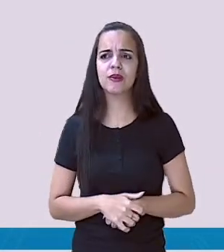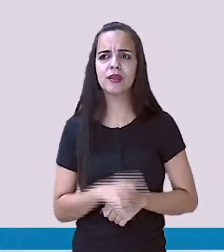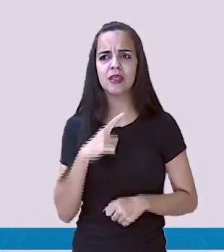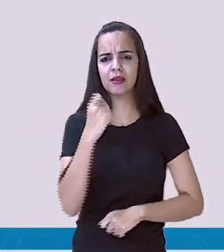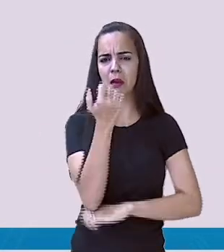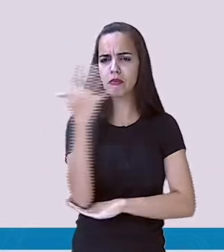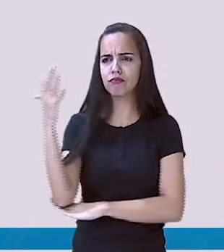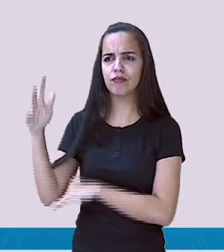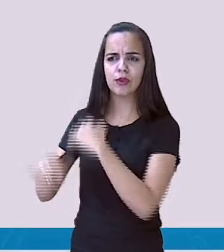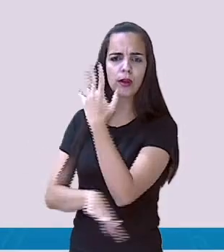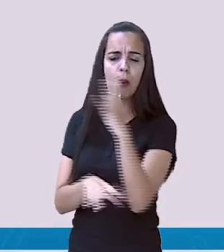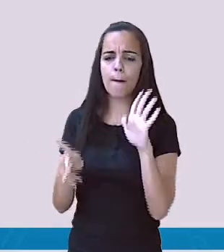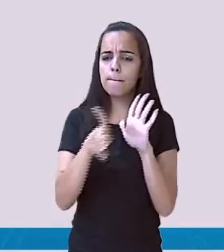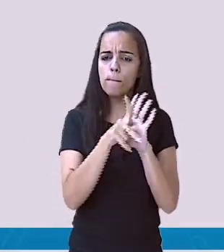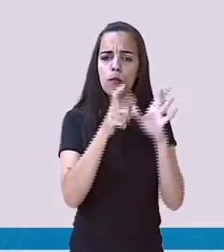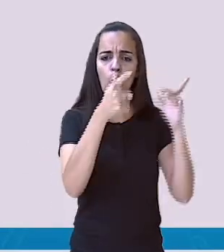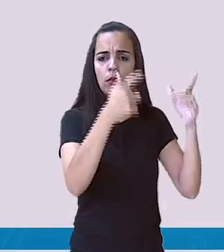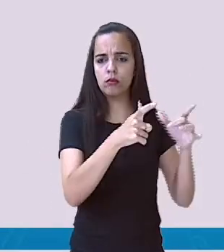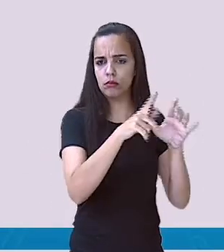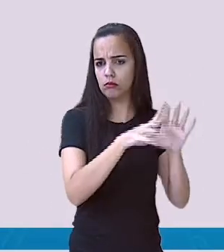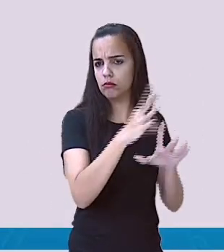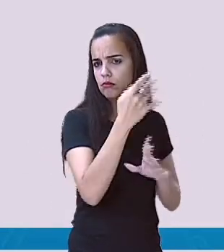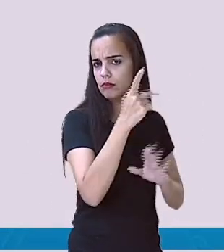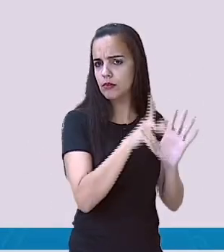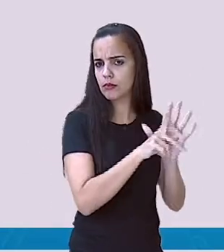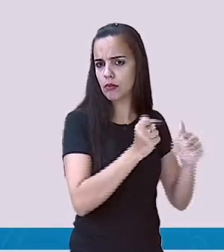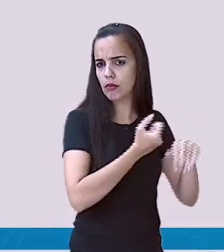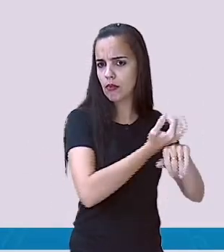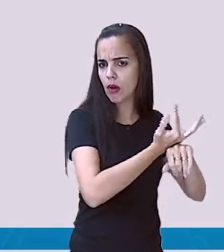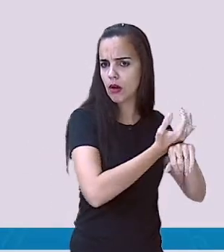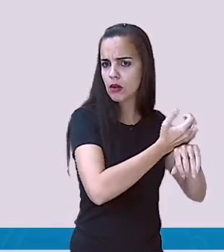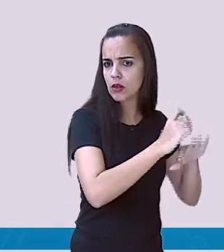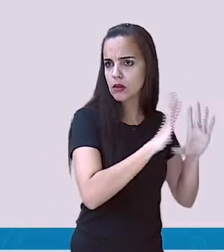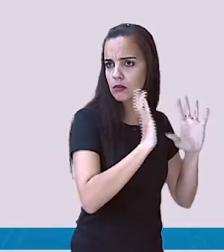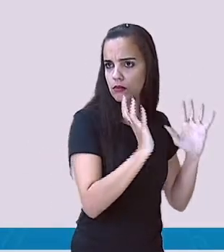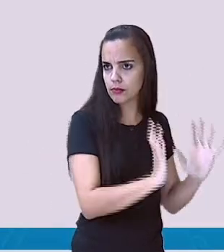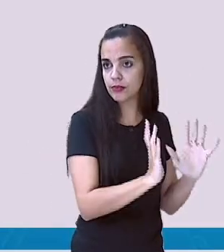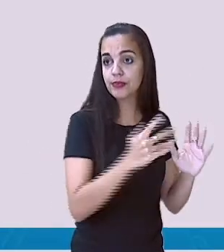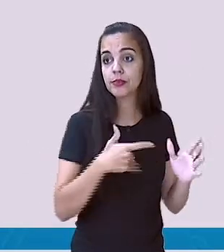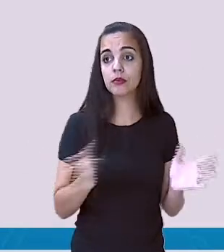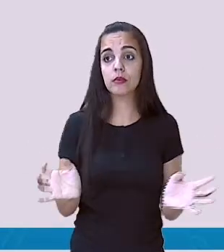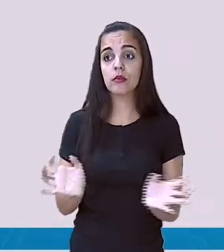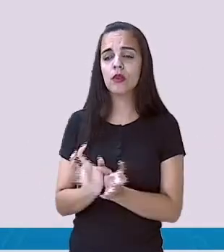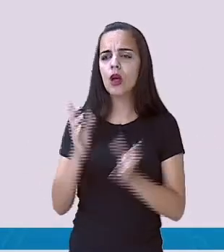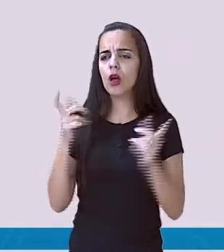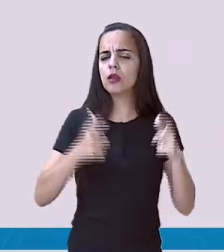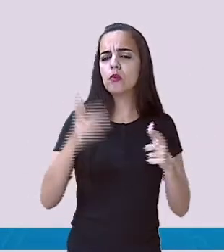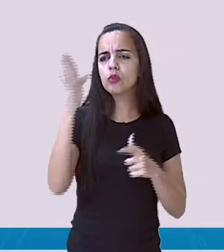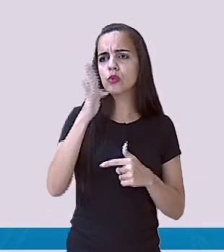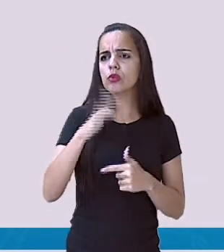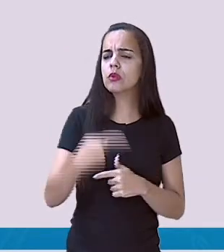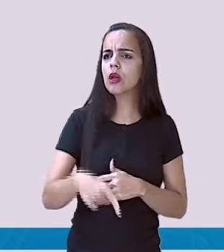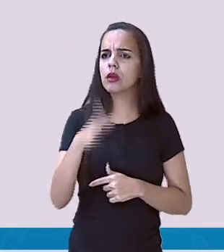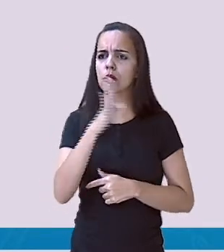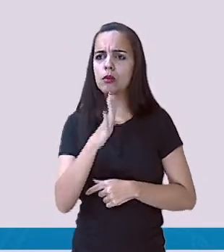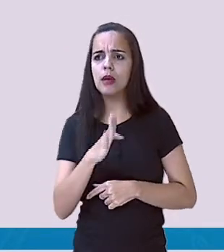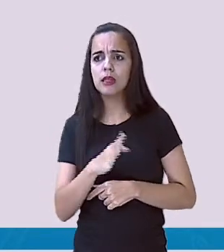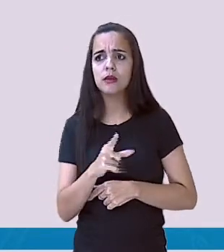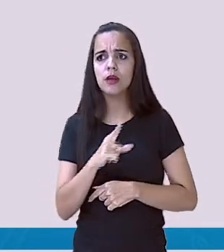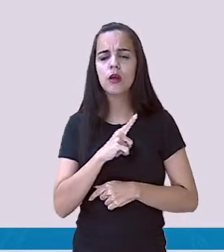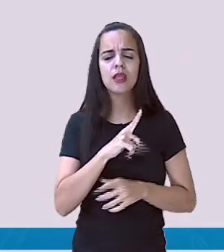da própria natureza, é o que ela apresenta para a gente. Então a gente tem muita região no Brasil bonita, com muita